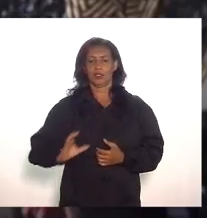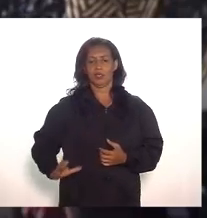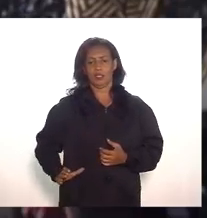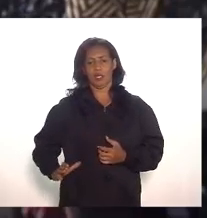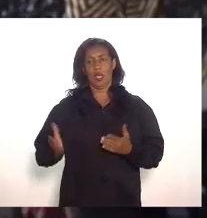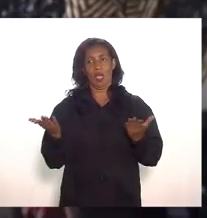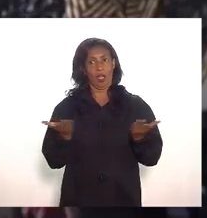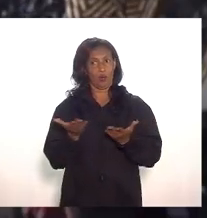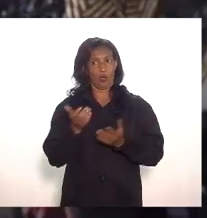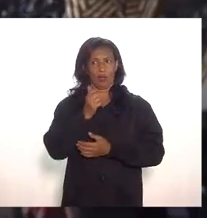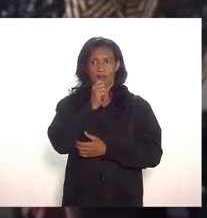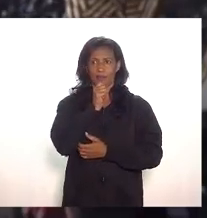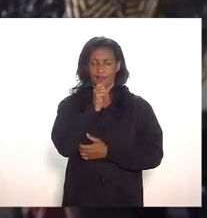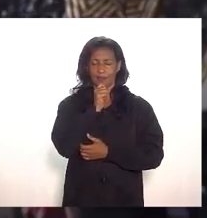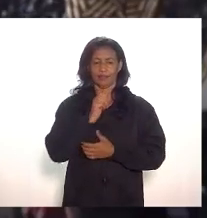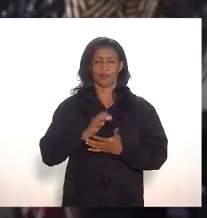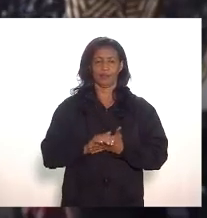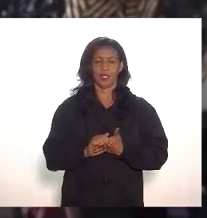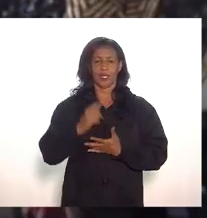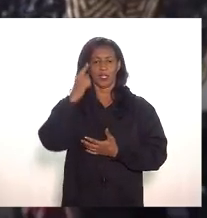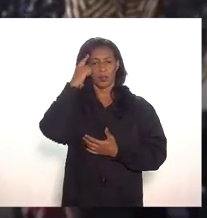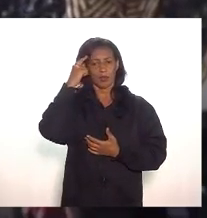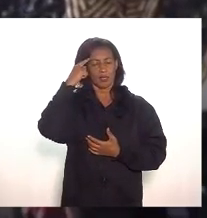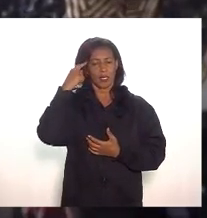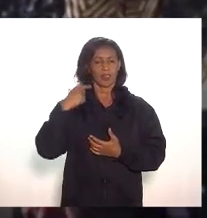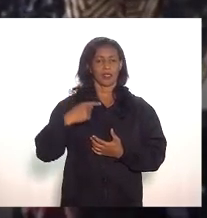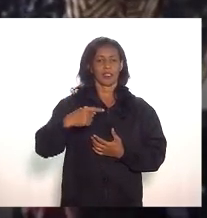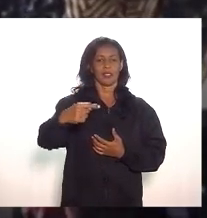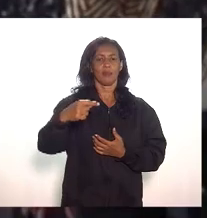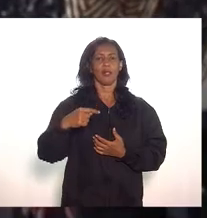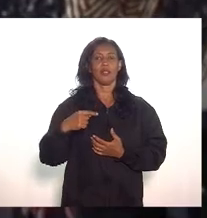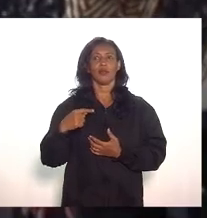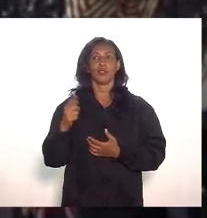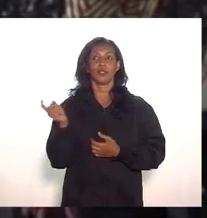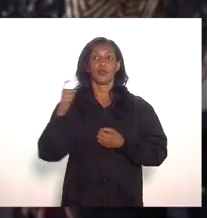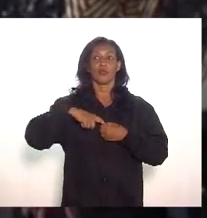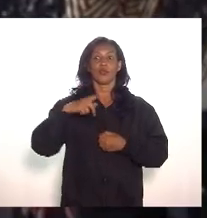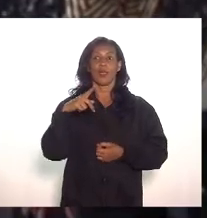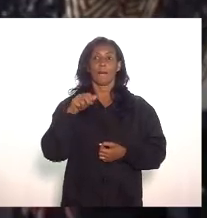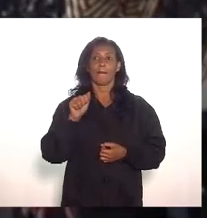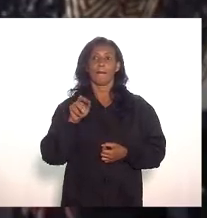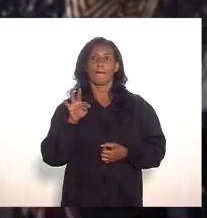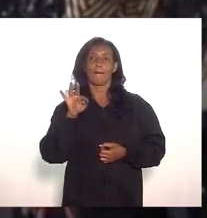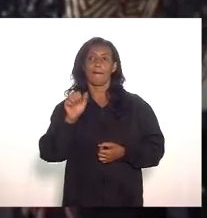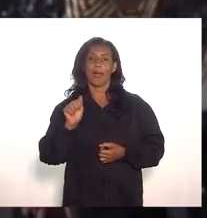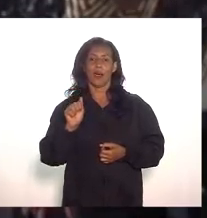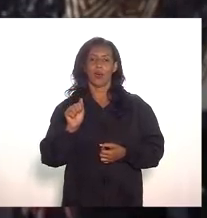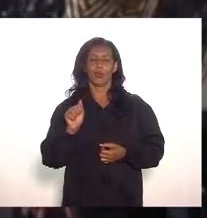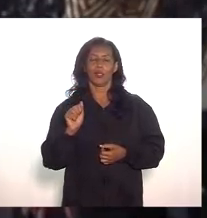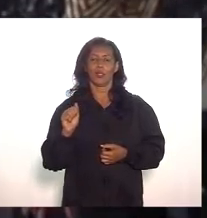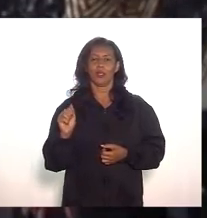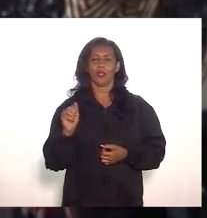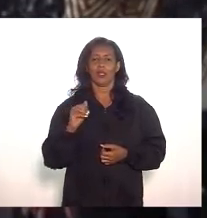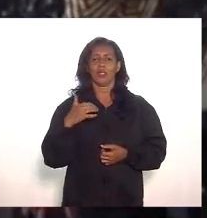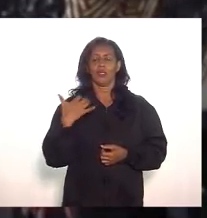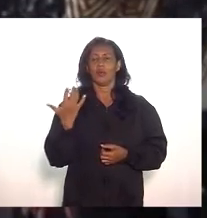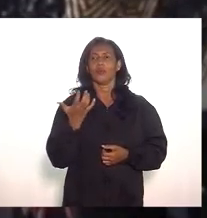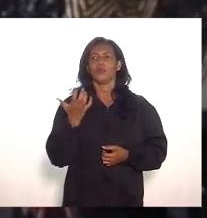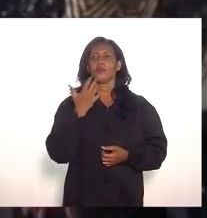ausente... eu pensei que essa semana ia voltar a pauta, acabou não voltando, a questão da CPI das